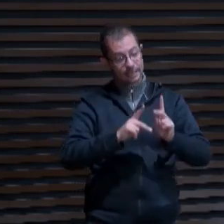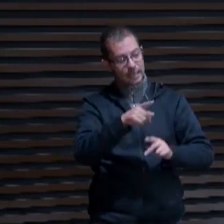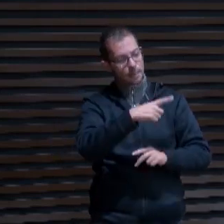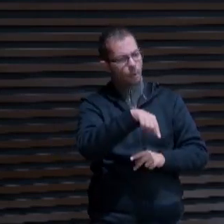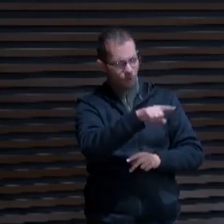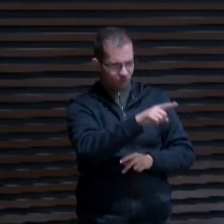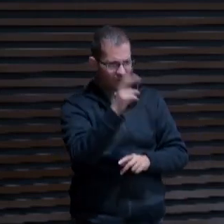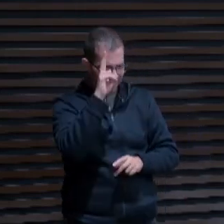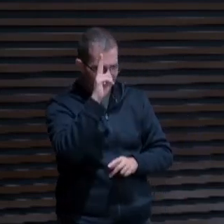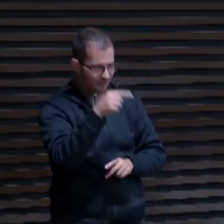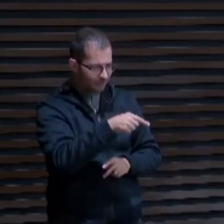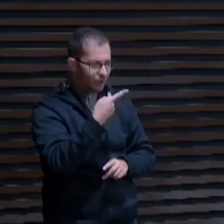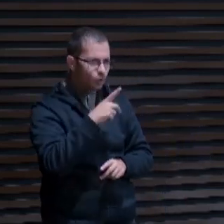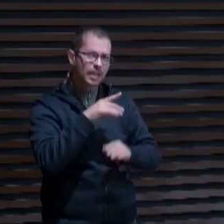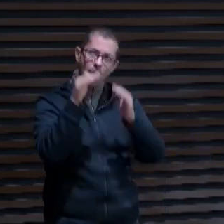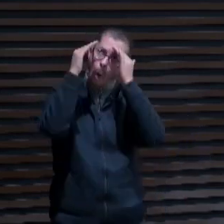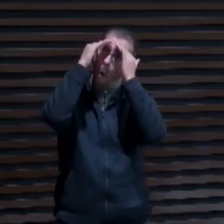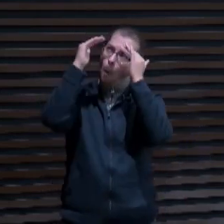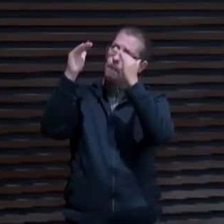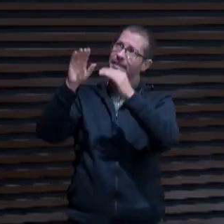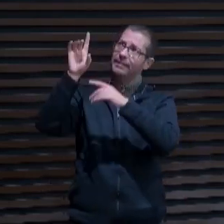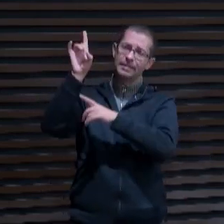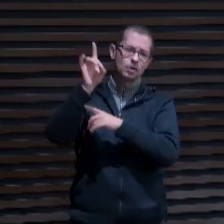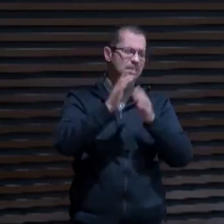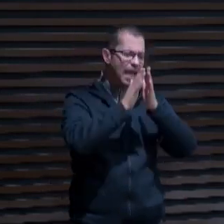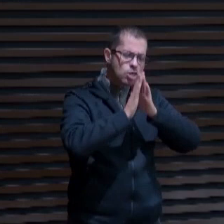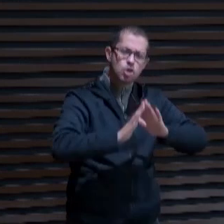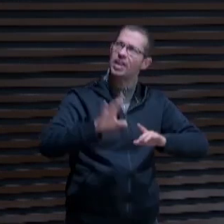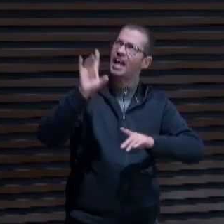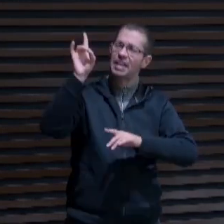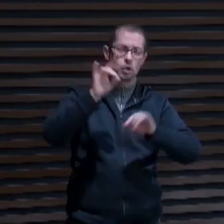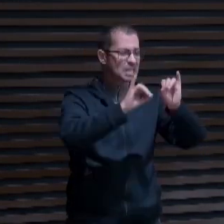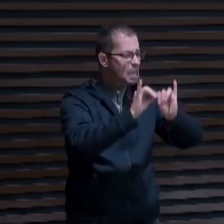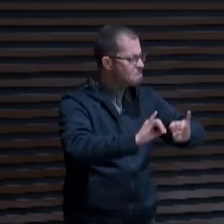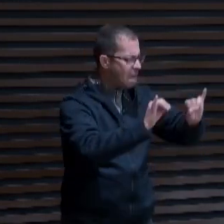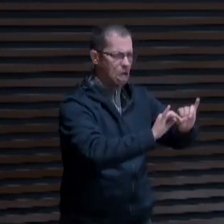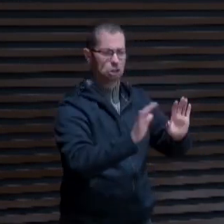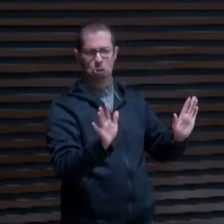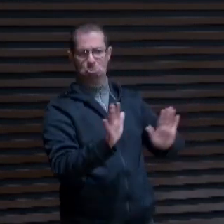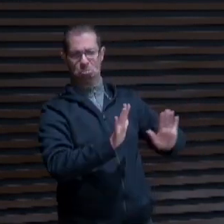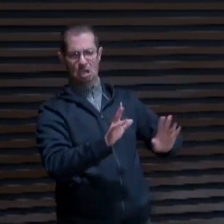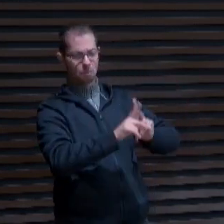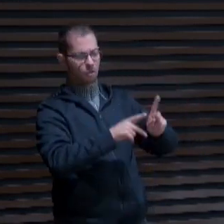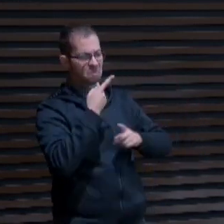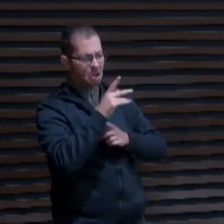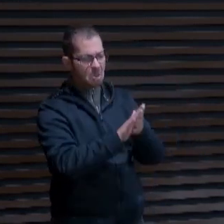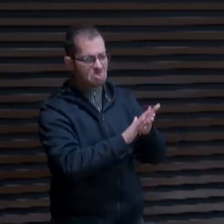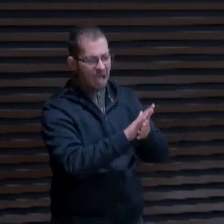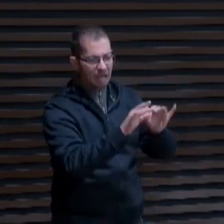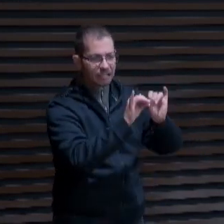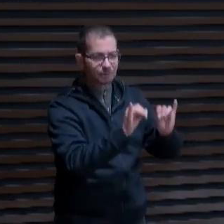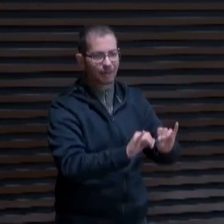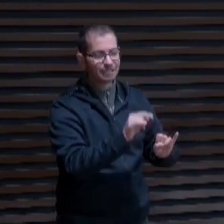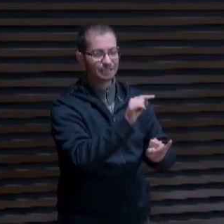cumpriria todas as coisas, que adoraria ao Senhor, que não teria outros deuses, nem faria imagem de escultura,